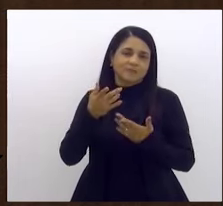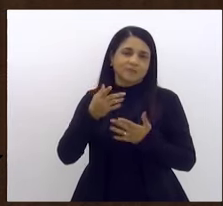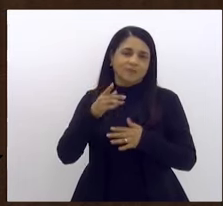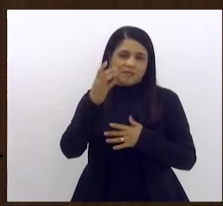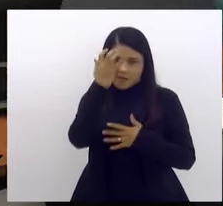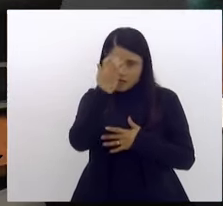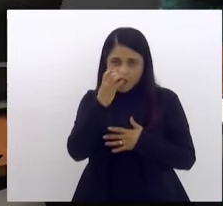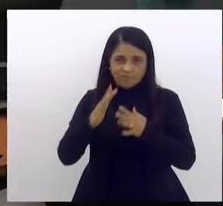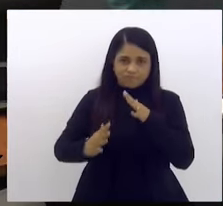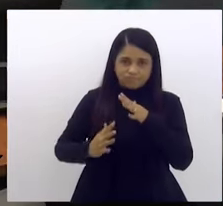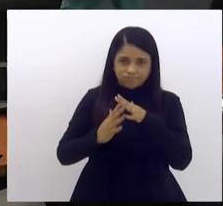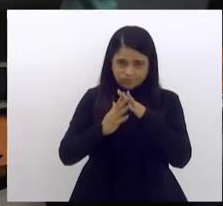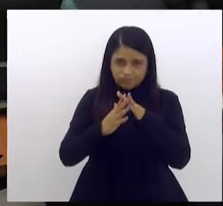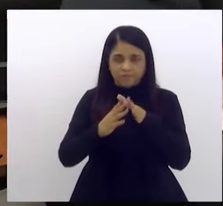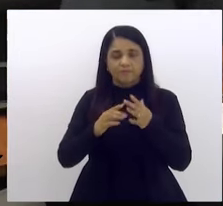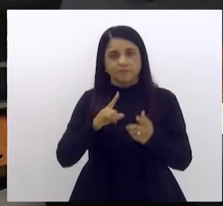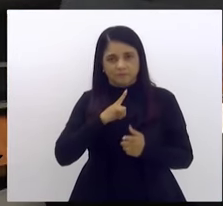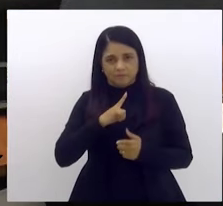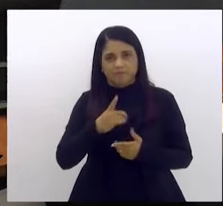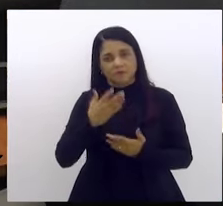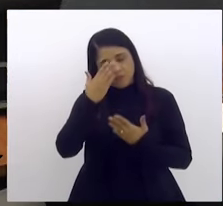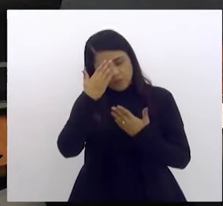Muito obrigada.